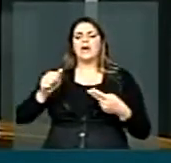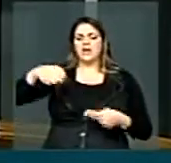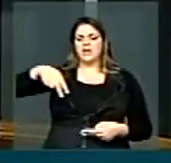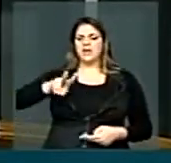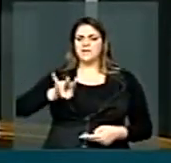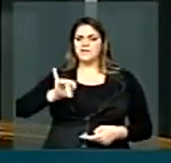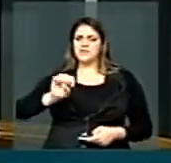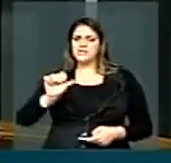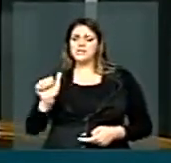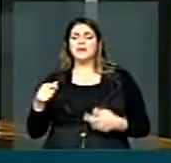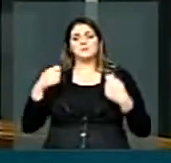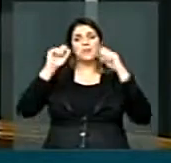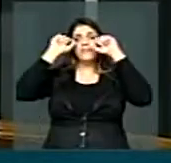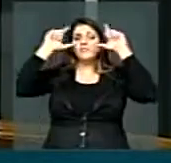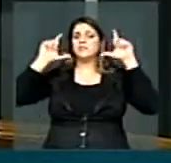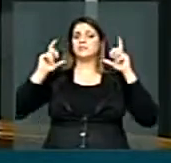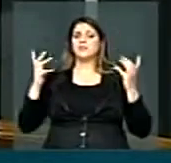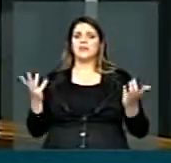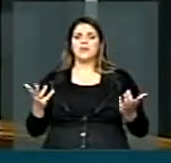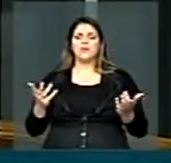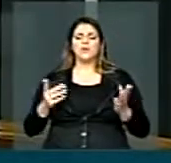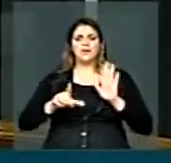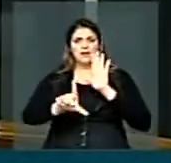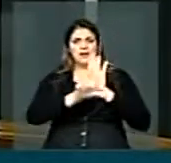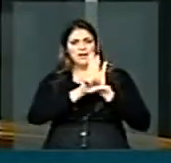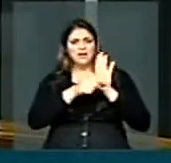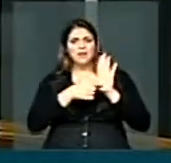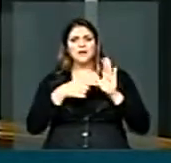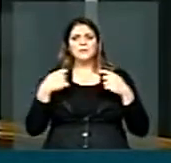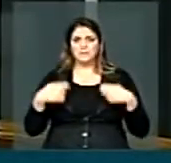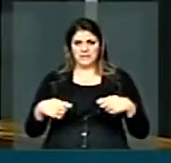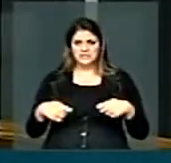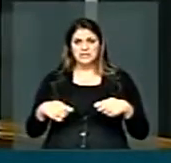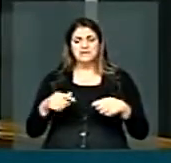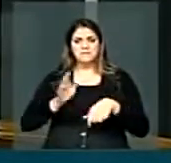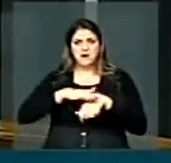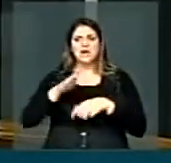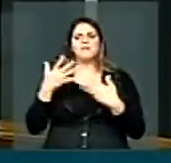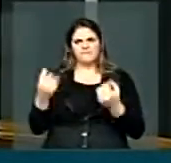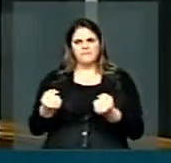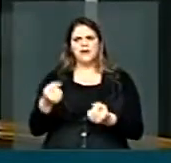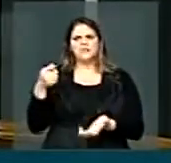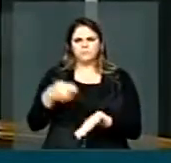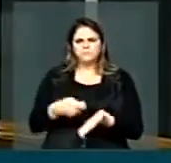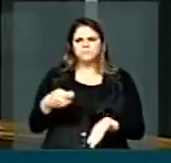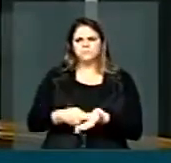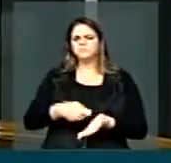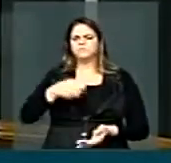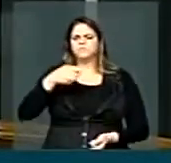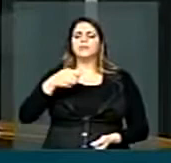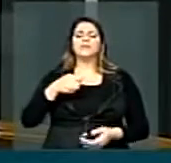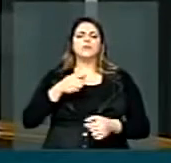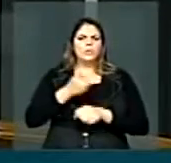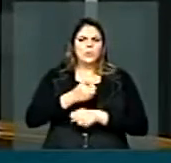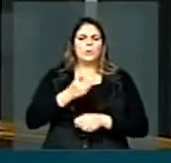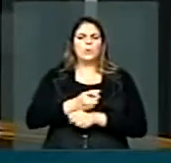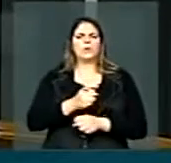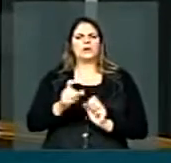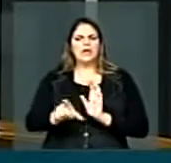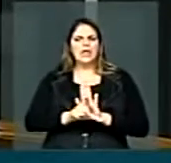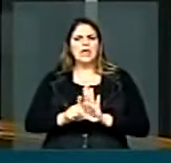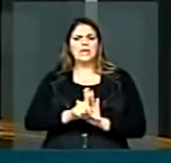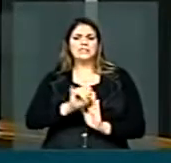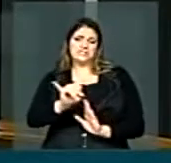olhem mais para isso. A legislação, se carecer, a gente pode endurecer aqui em leis